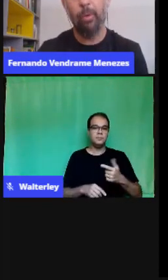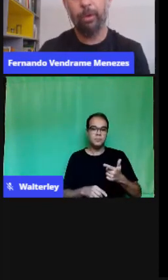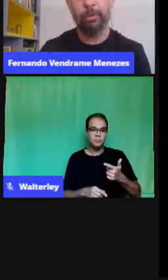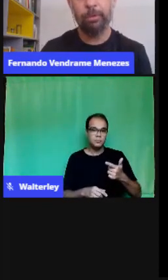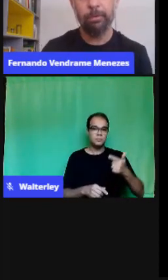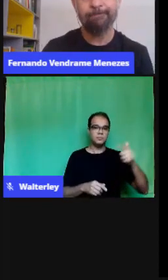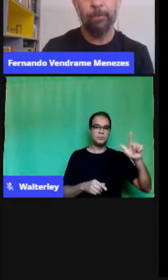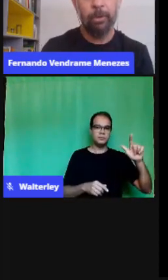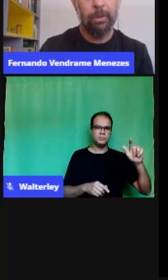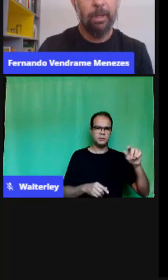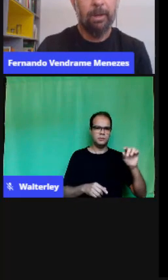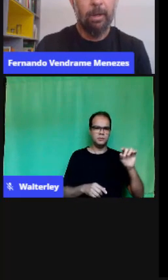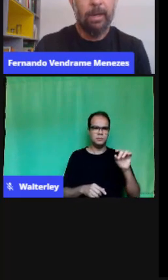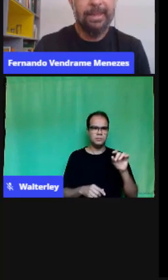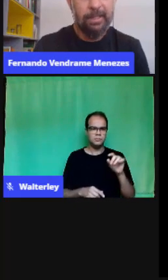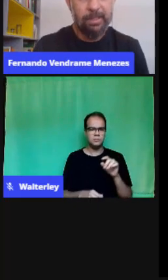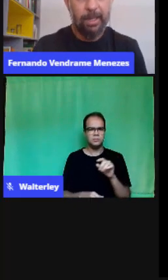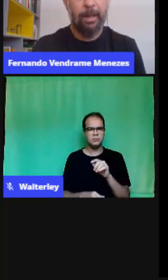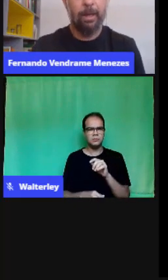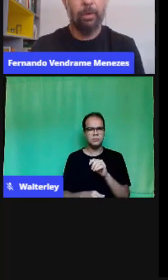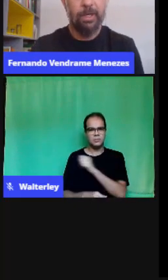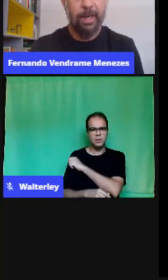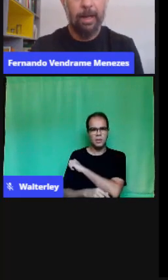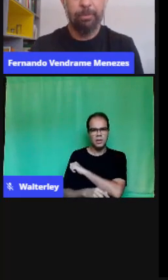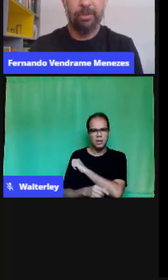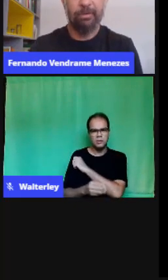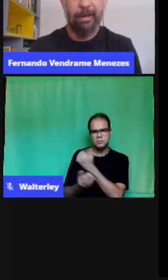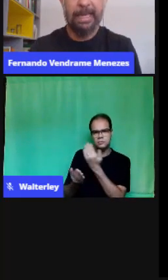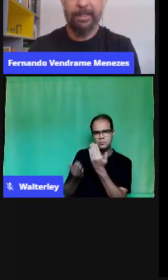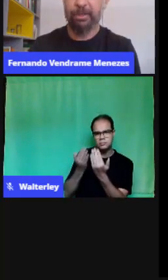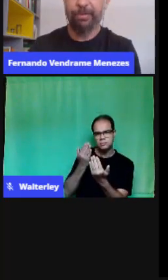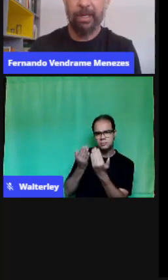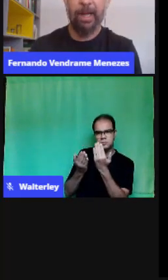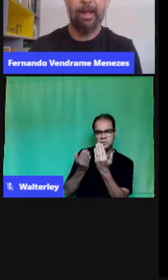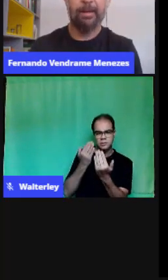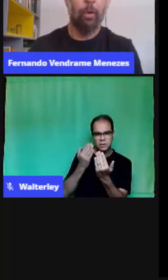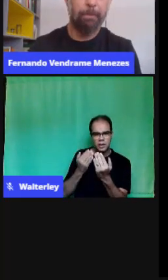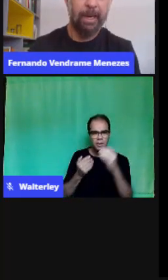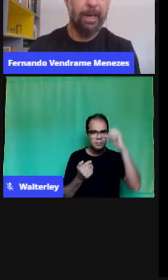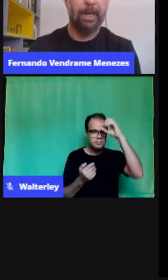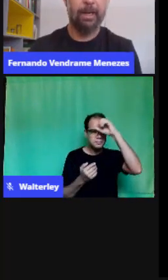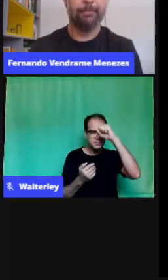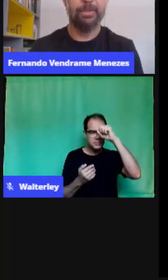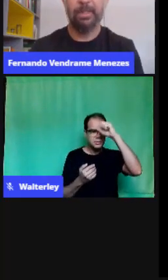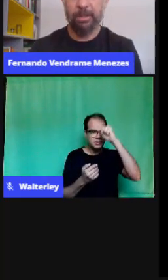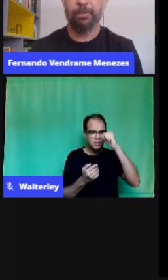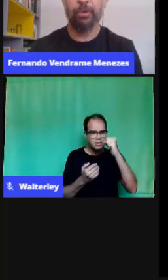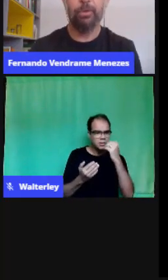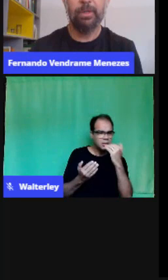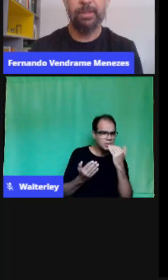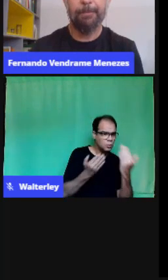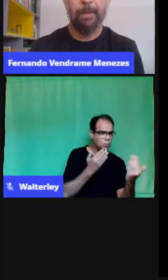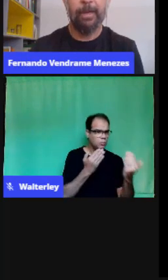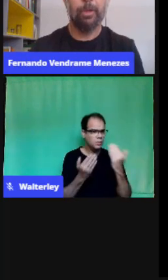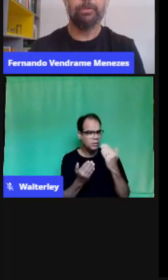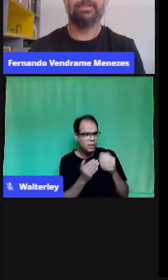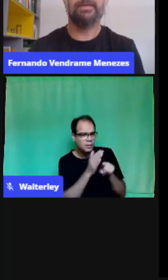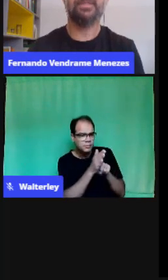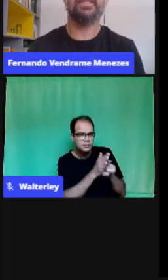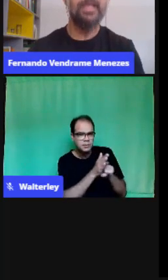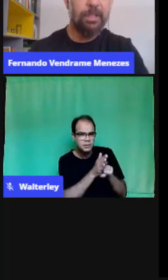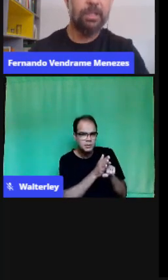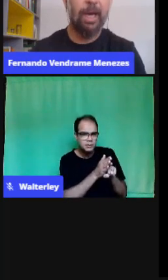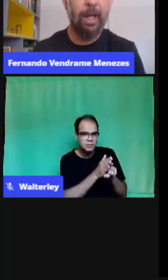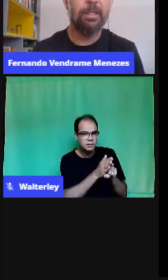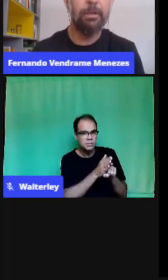não é só o aluno analisar, olhar, observar, identificar, comparar, esse tipo de coisa, mas o aluno